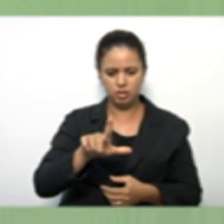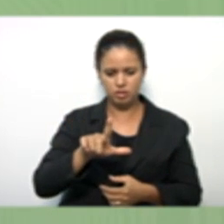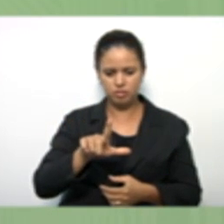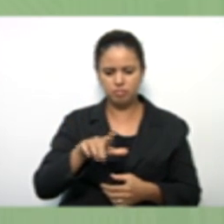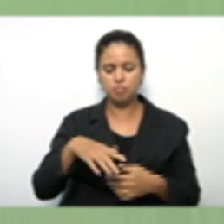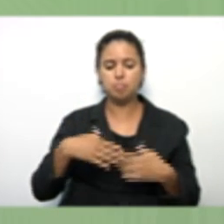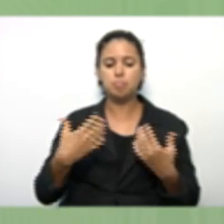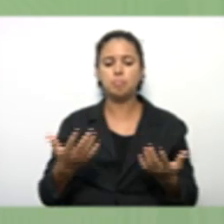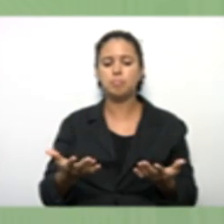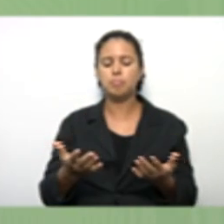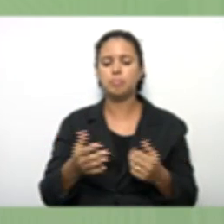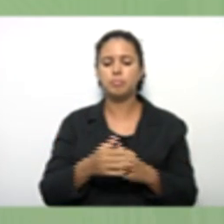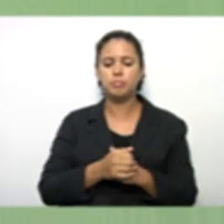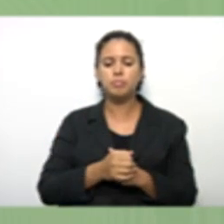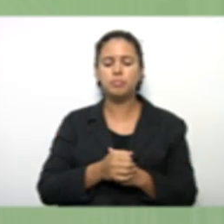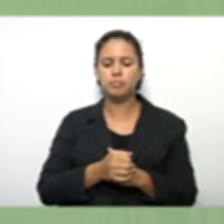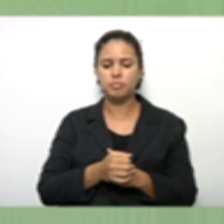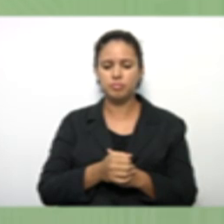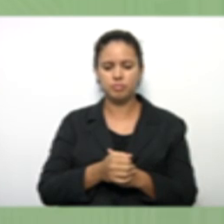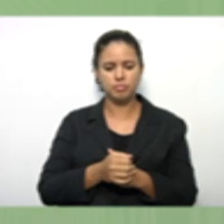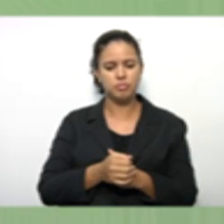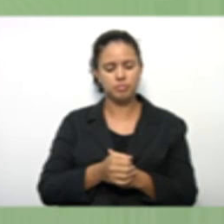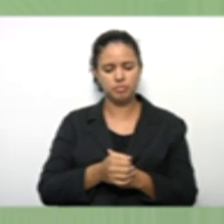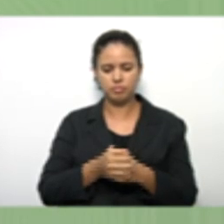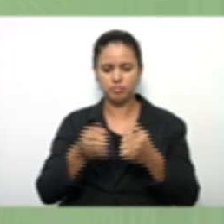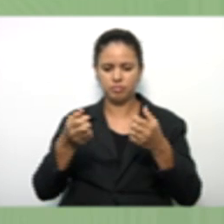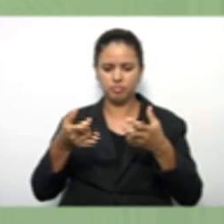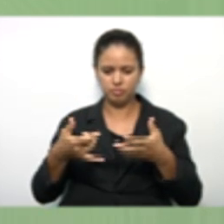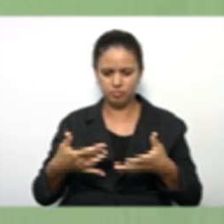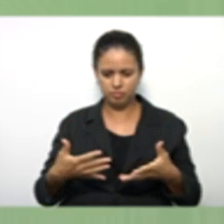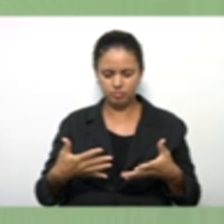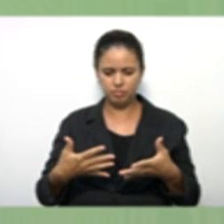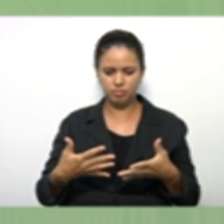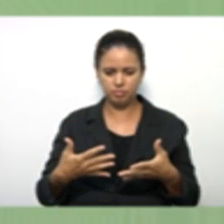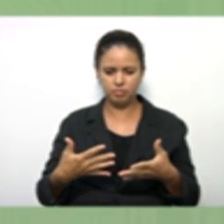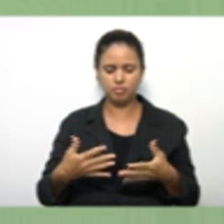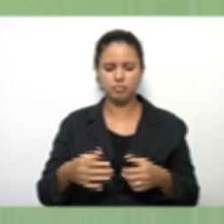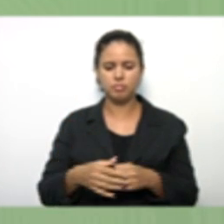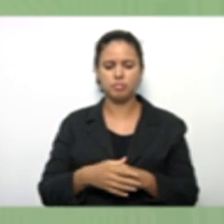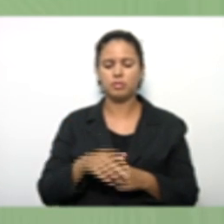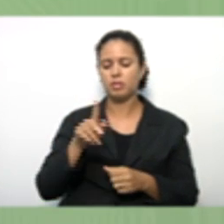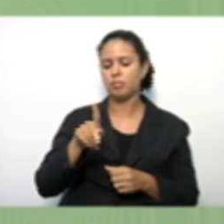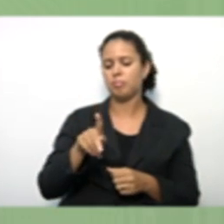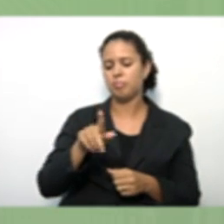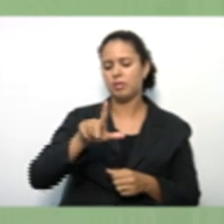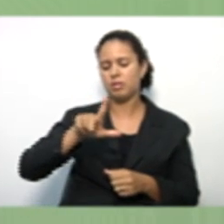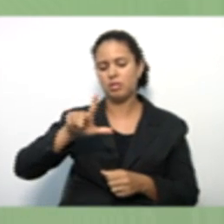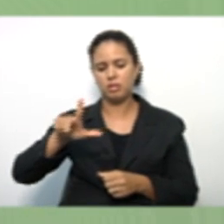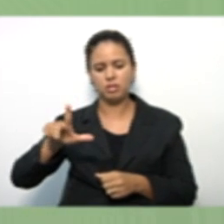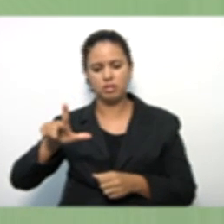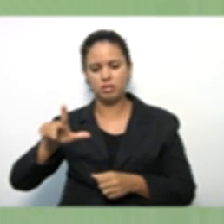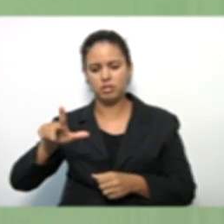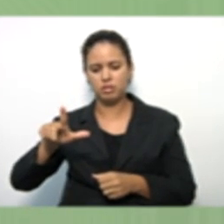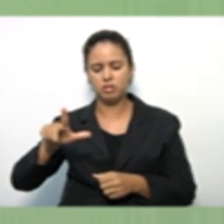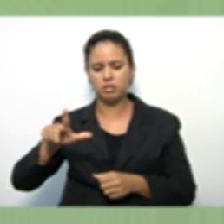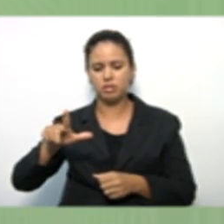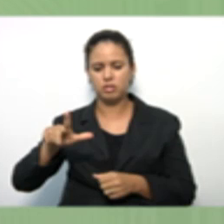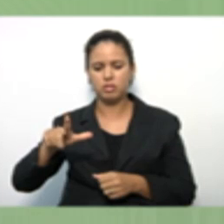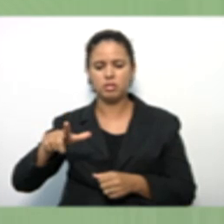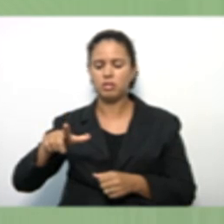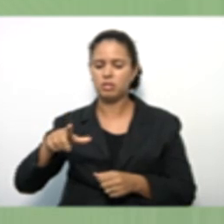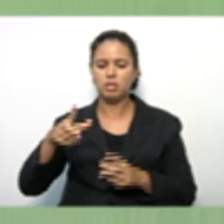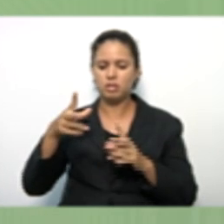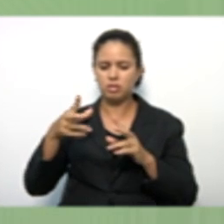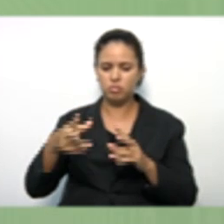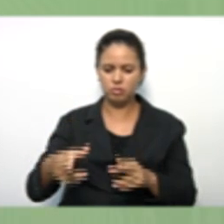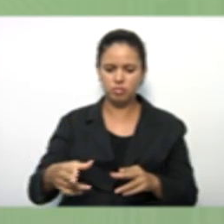professora botou PL, apesar do nosso exercício da situação líquida. Né? É, situação líquida ou PL é o mesmo patrimônio conceito. líquido, são as